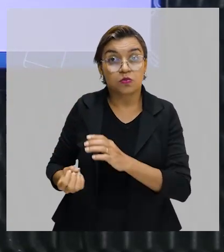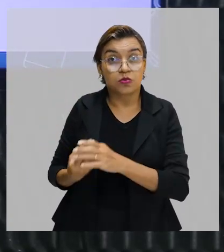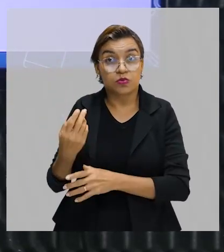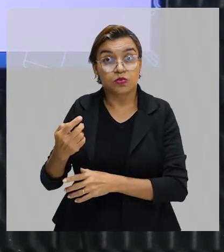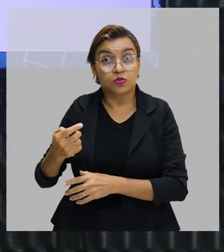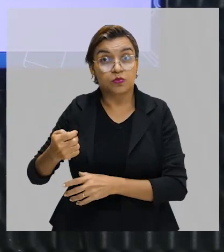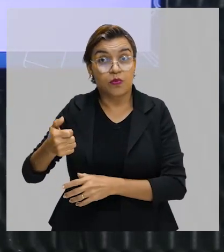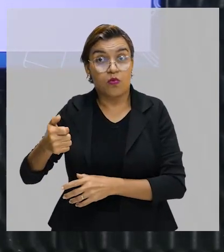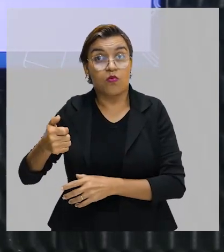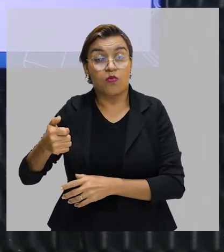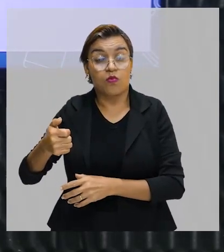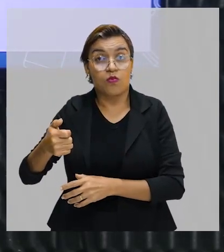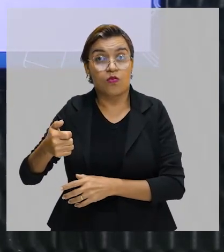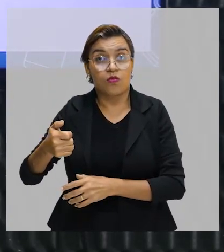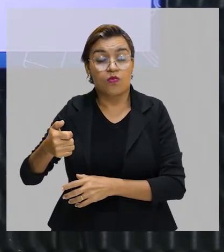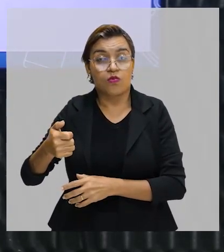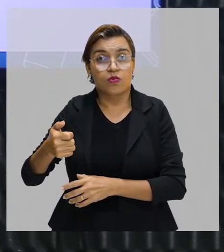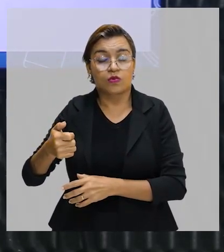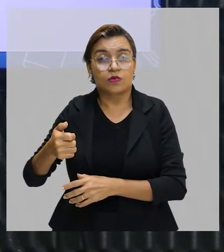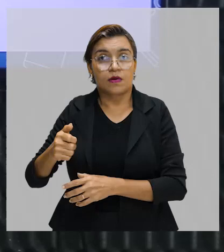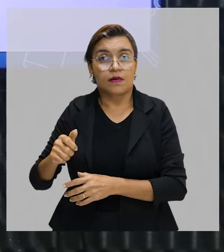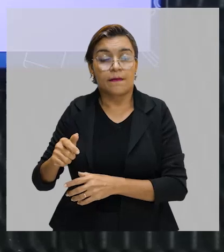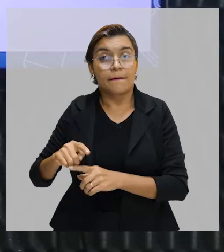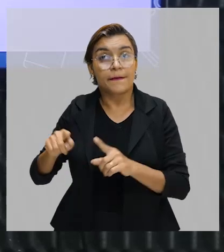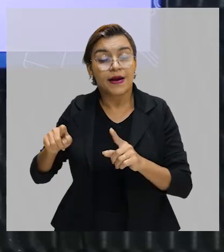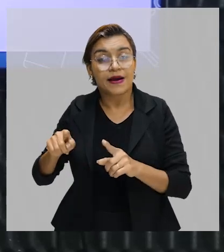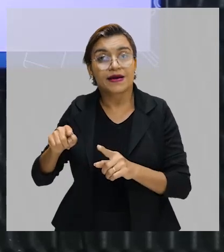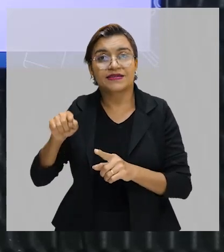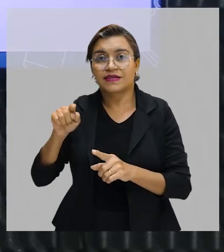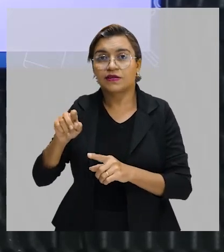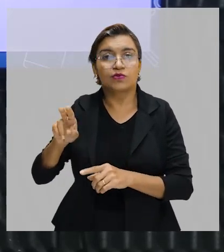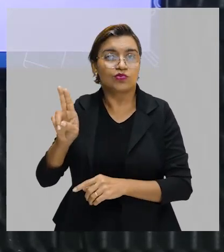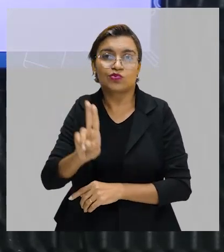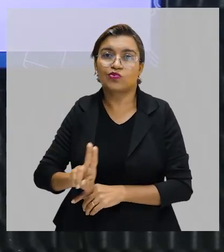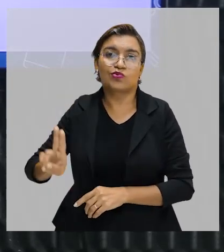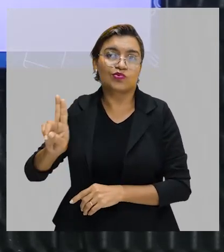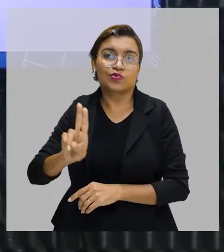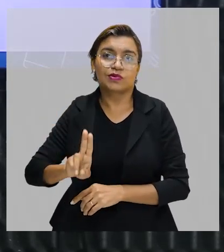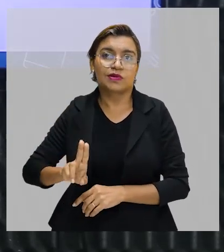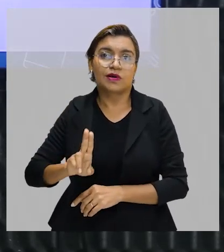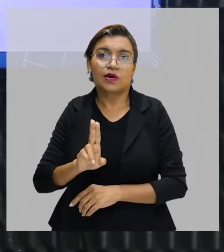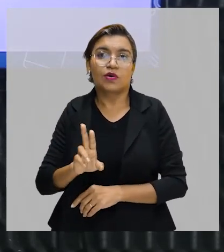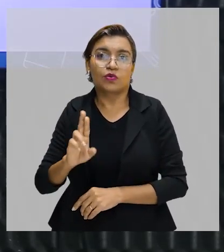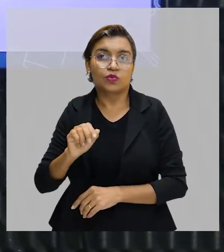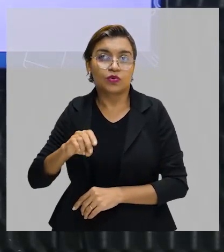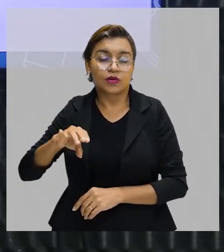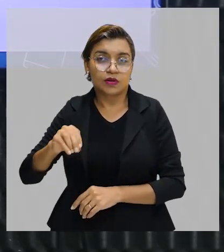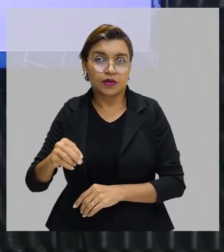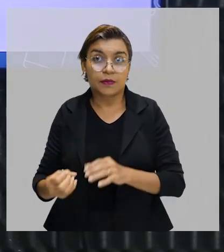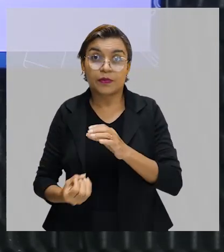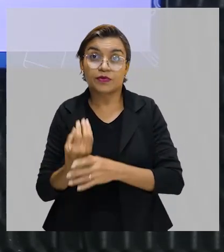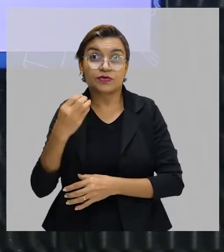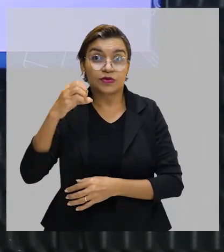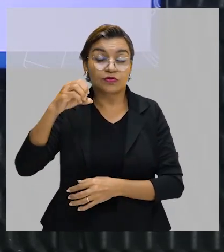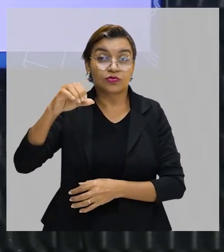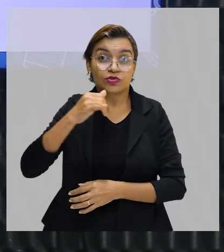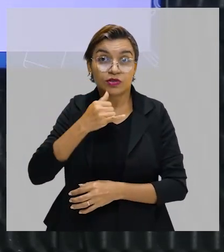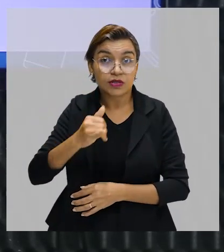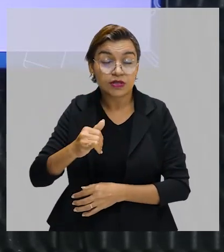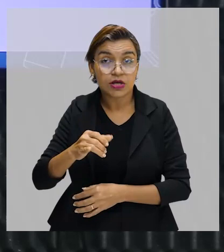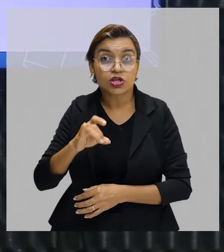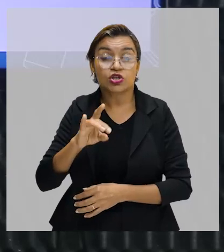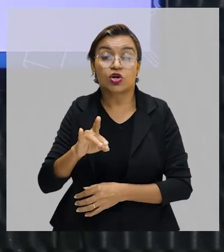Certo? O Brasil ele tem uma das maiores reservas de urânio, mas ele não utiliza esse urânio para a produção de energia, porque nós só temos a usina de